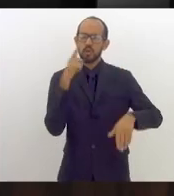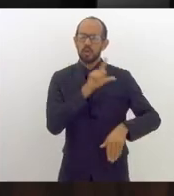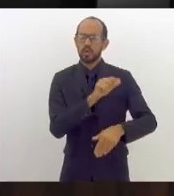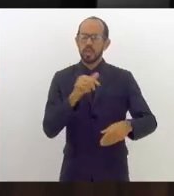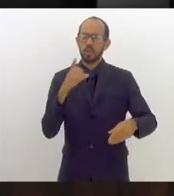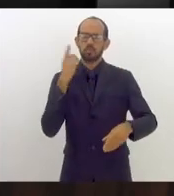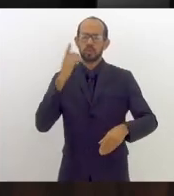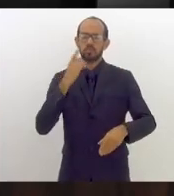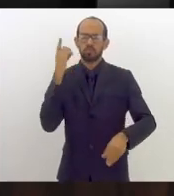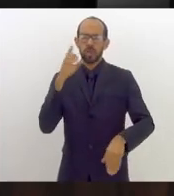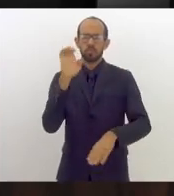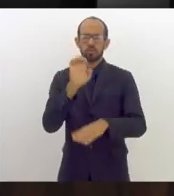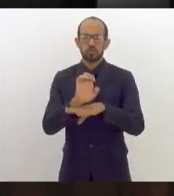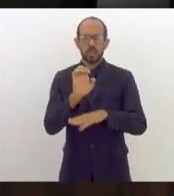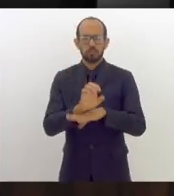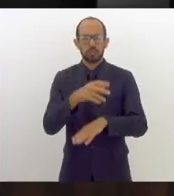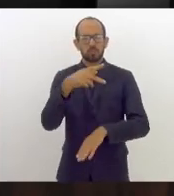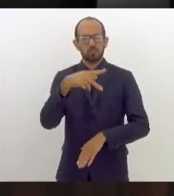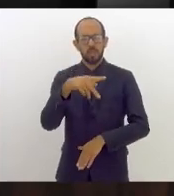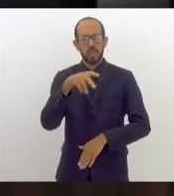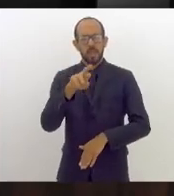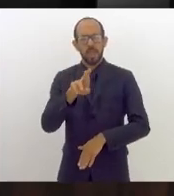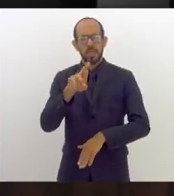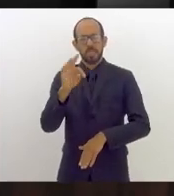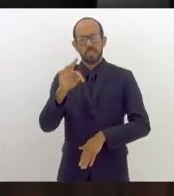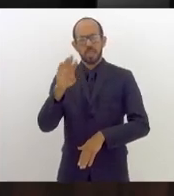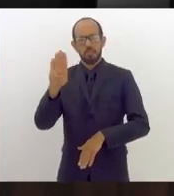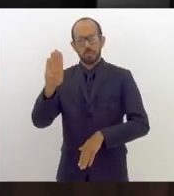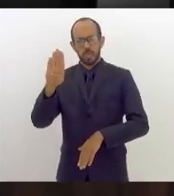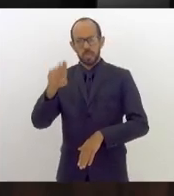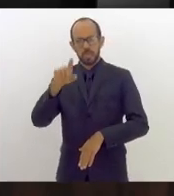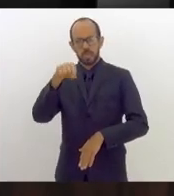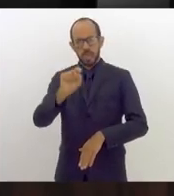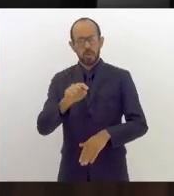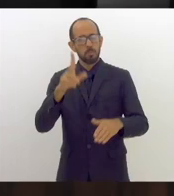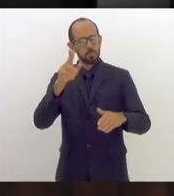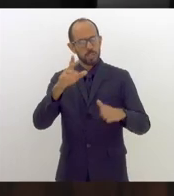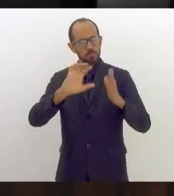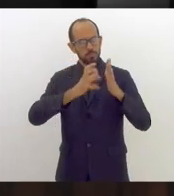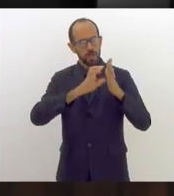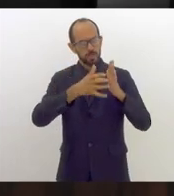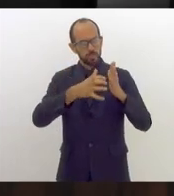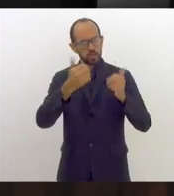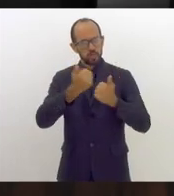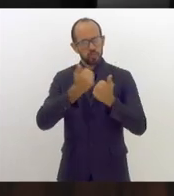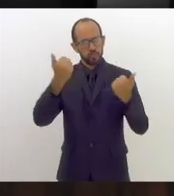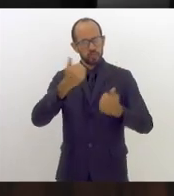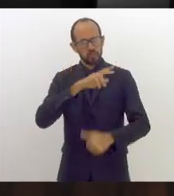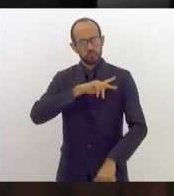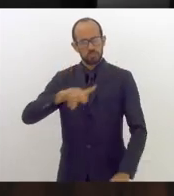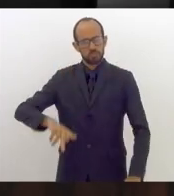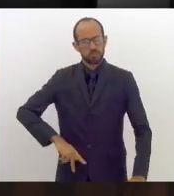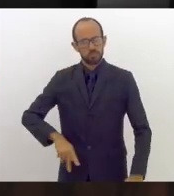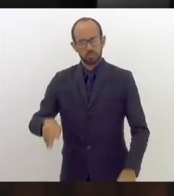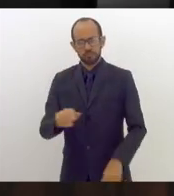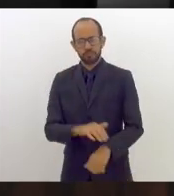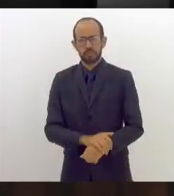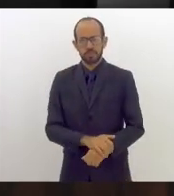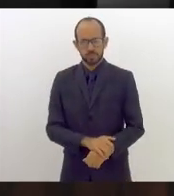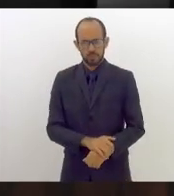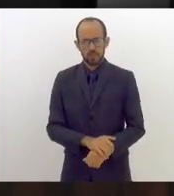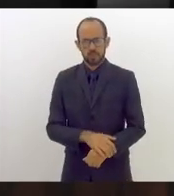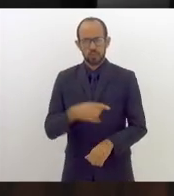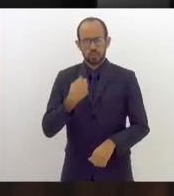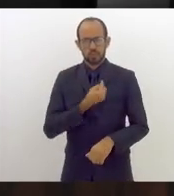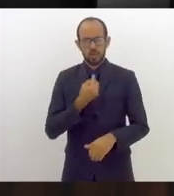prtb que era o partido do nosso vice-presidente a época nós